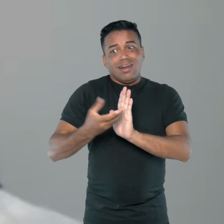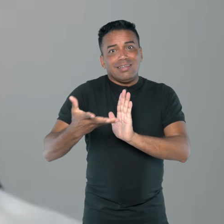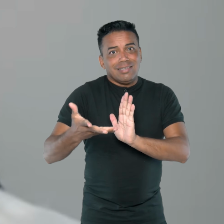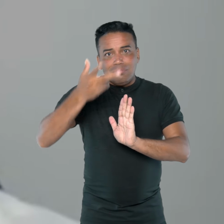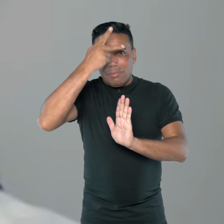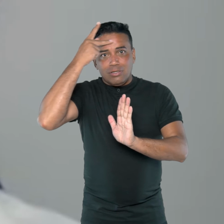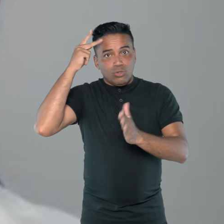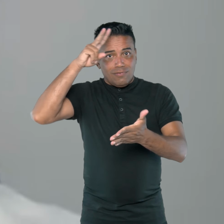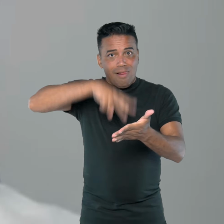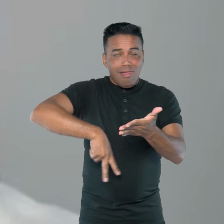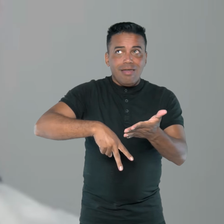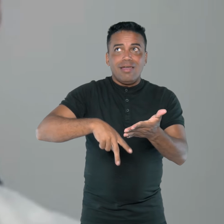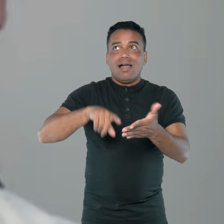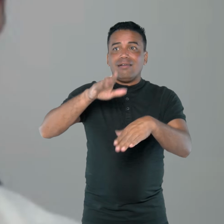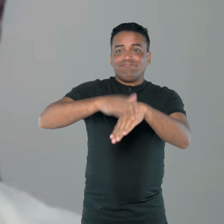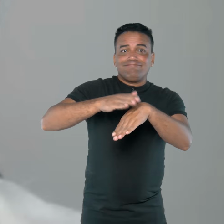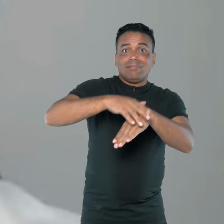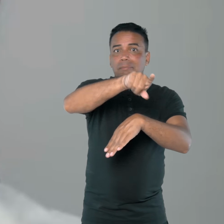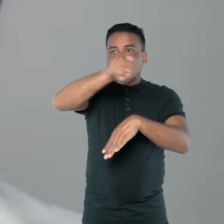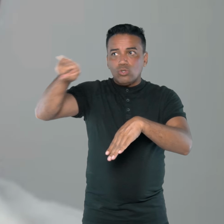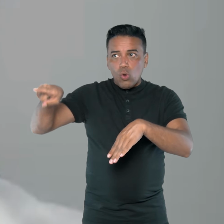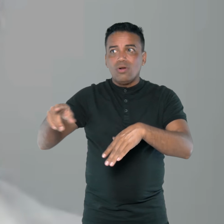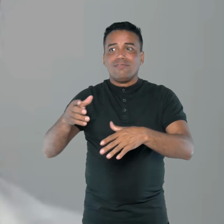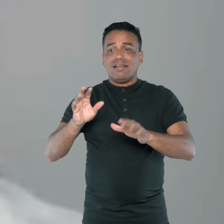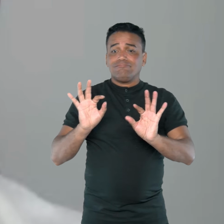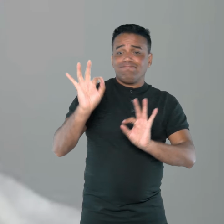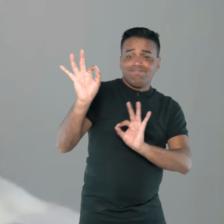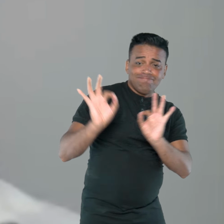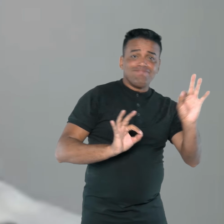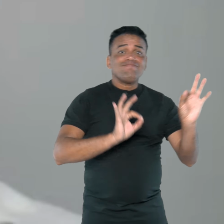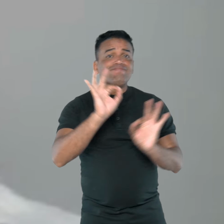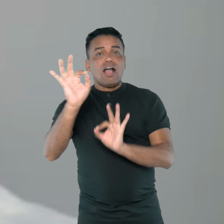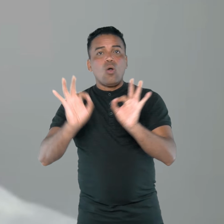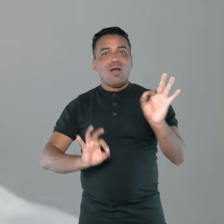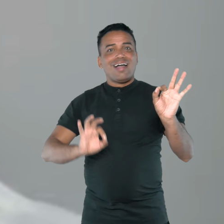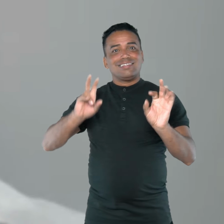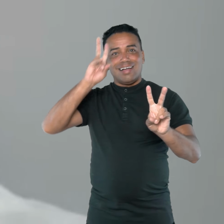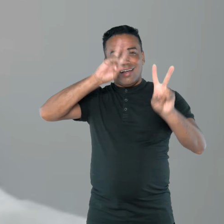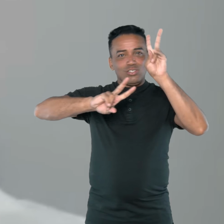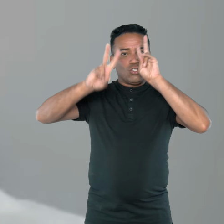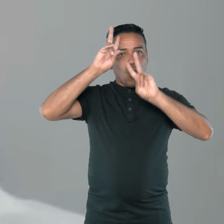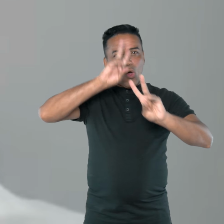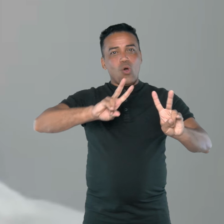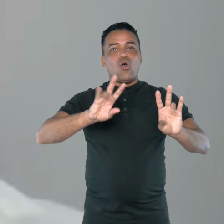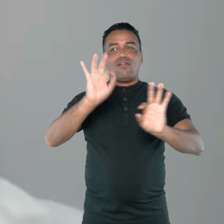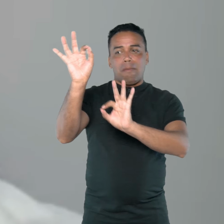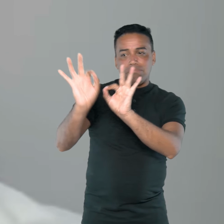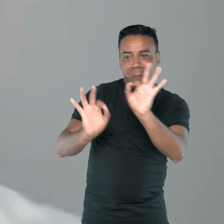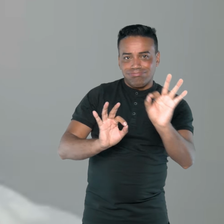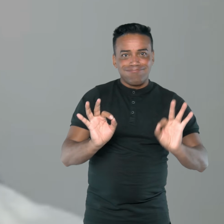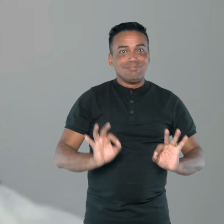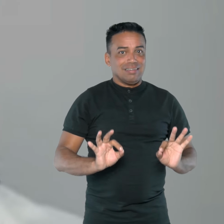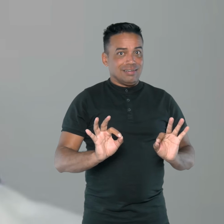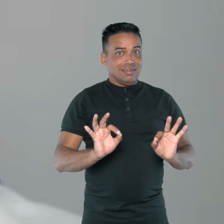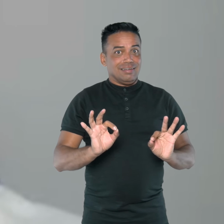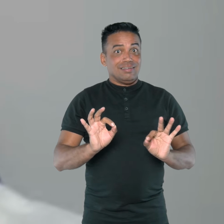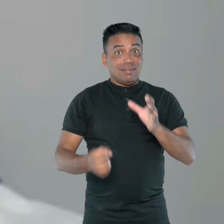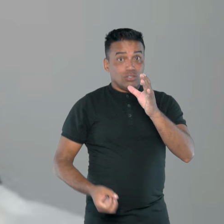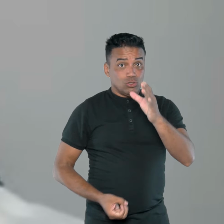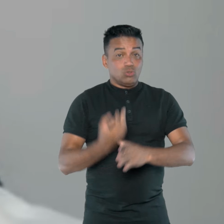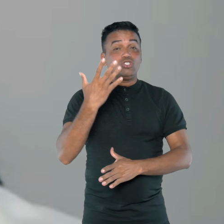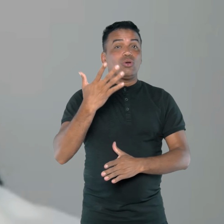leitor também vá empilhando o pouco dos tijolos, né, que na verdade possam erguer, né,